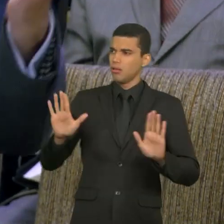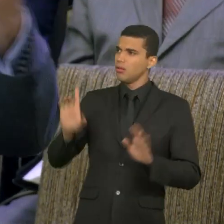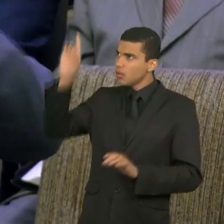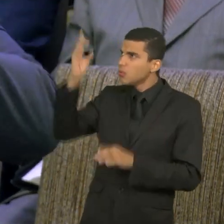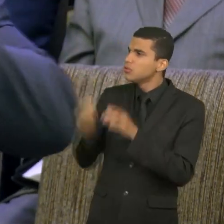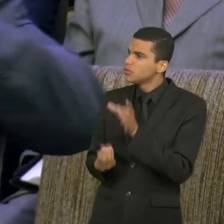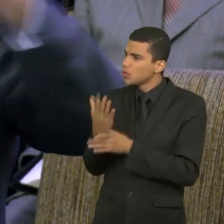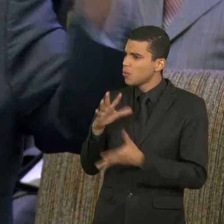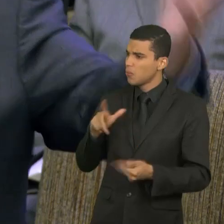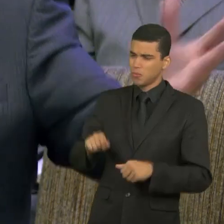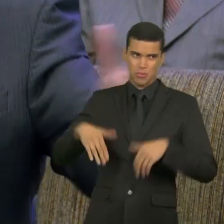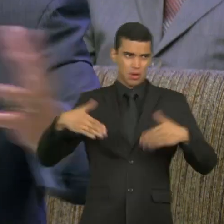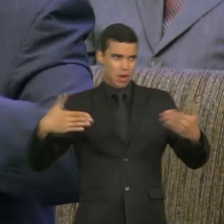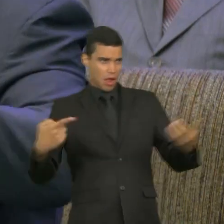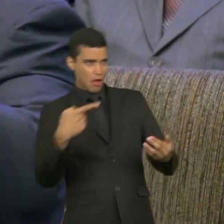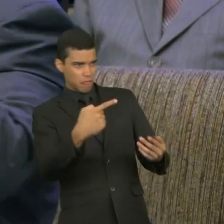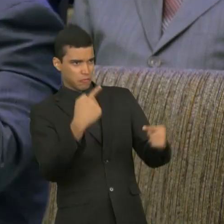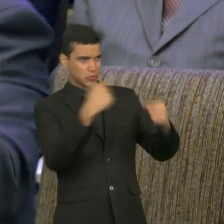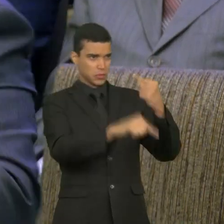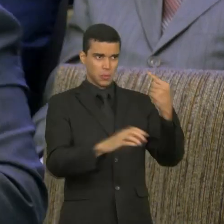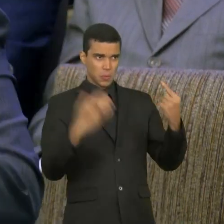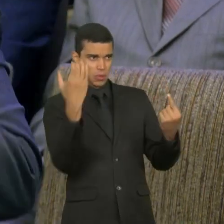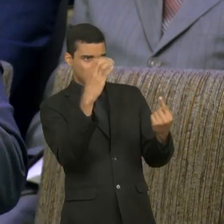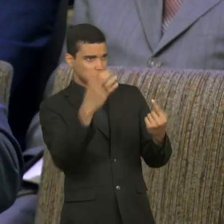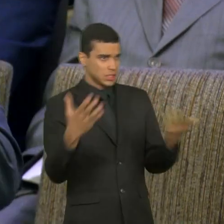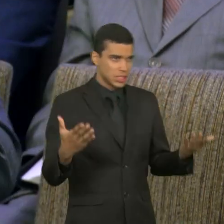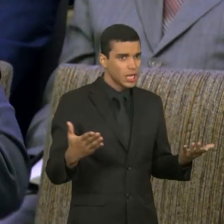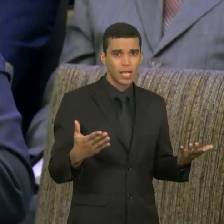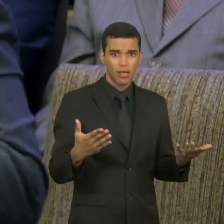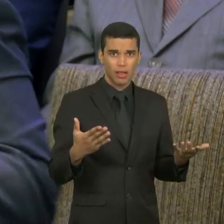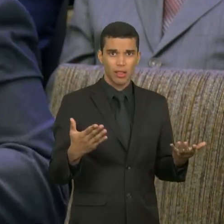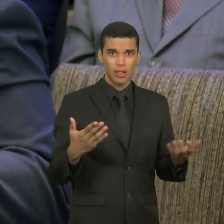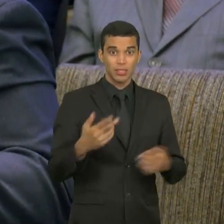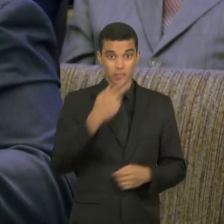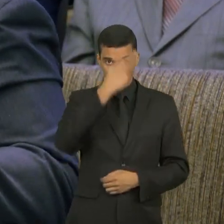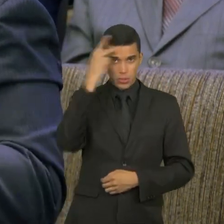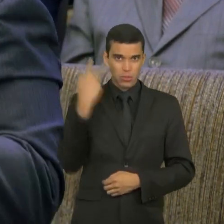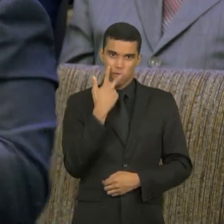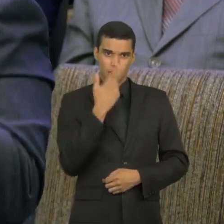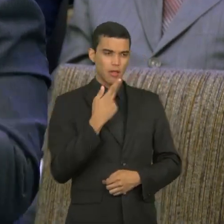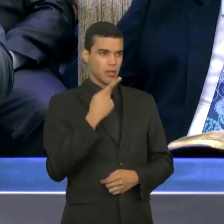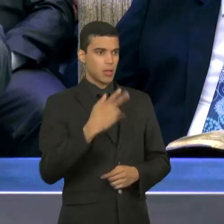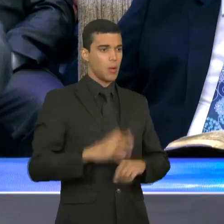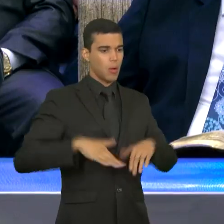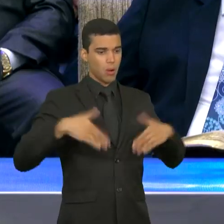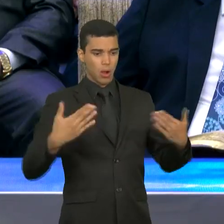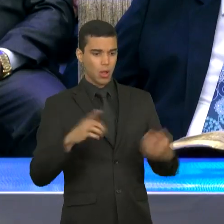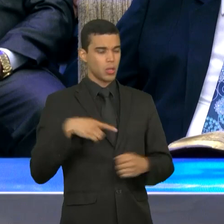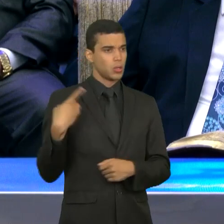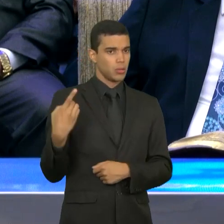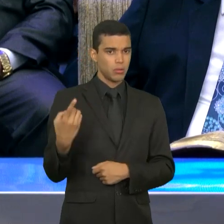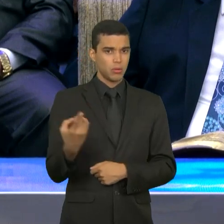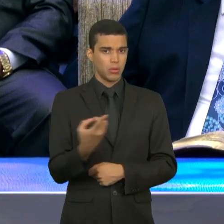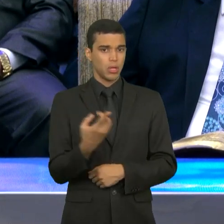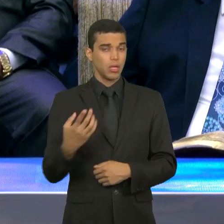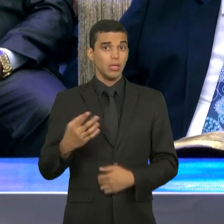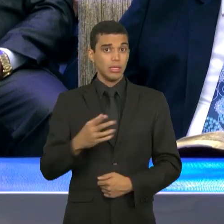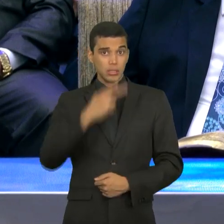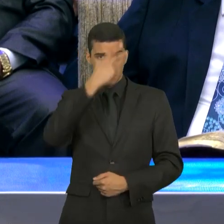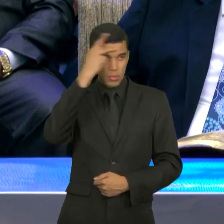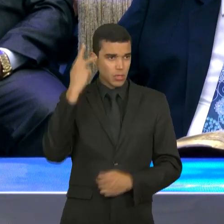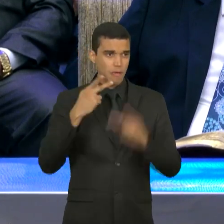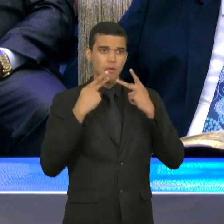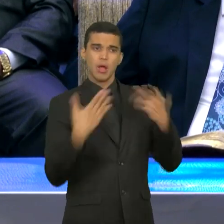a ciência Rapaz você tá sendo contra a ciência você e as pessoas às vezes querem parecendo intelectuais e os nossos filhos são atacados na universidade